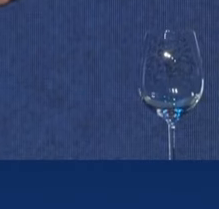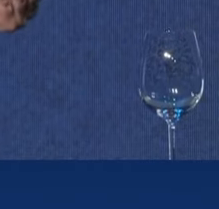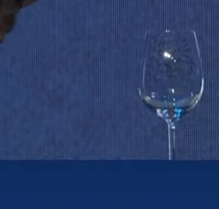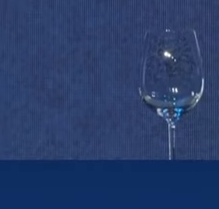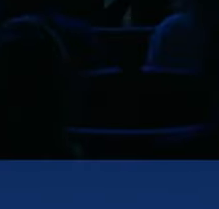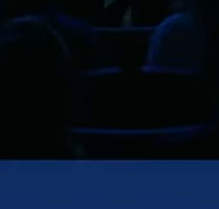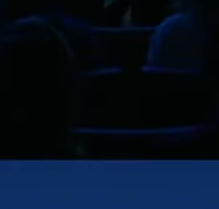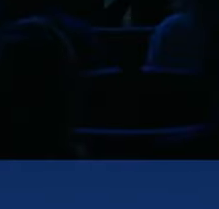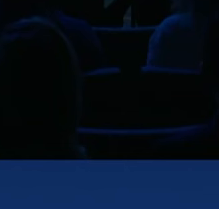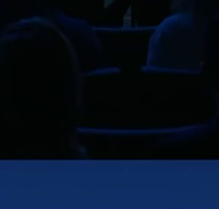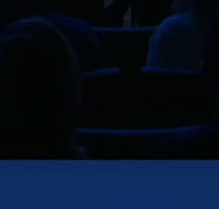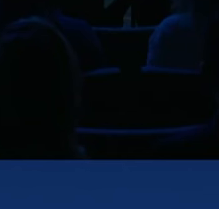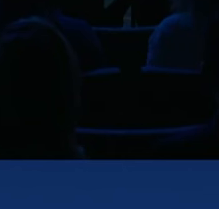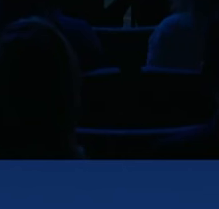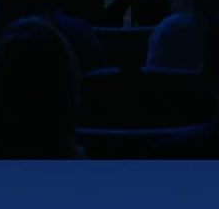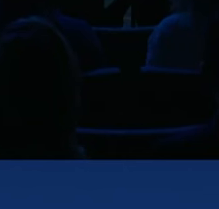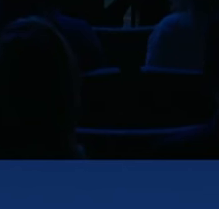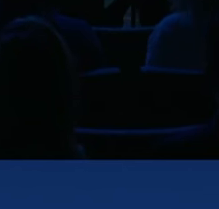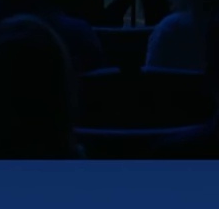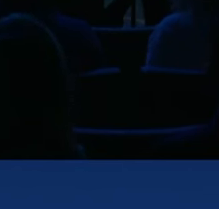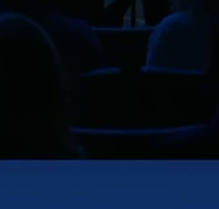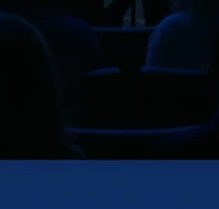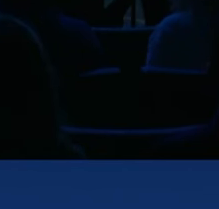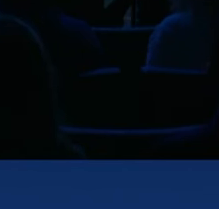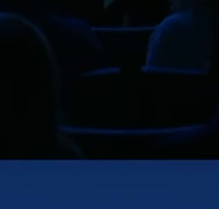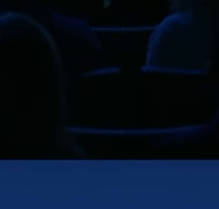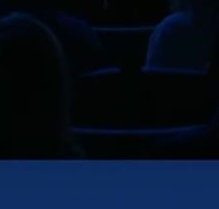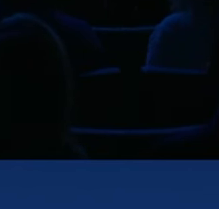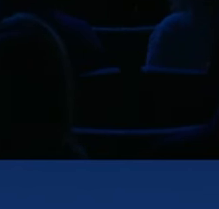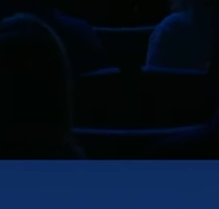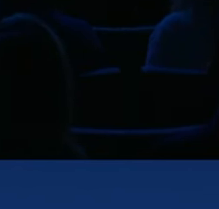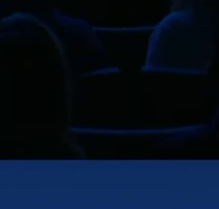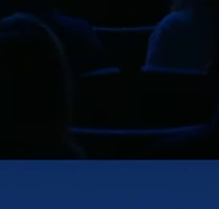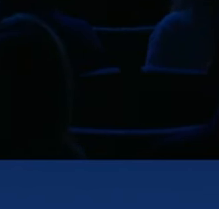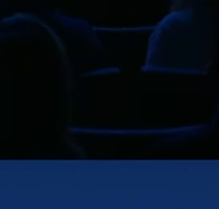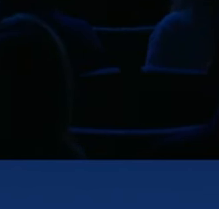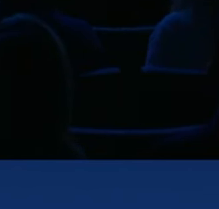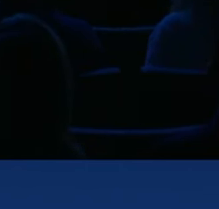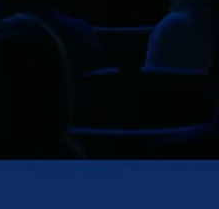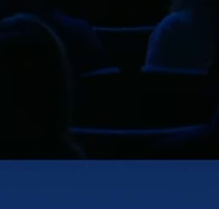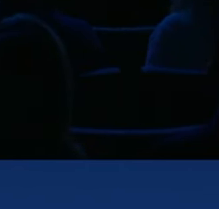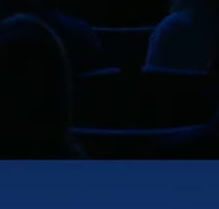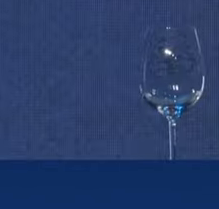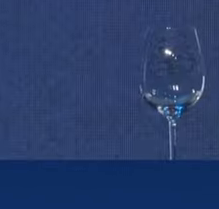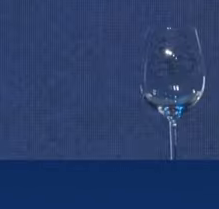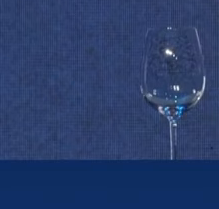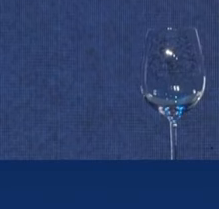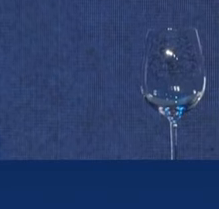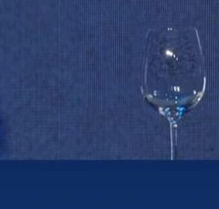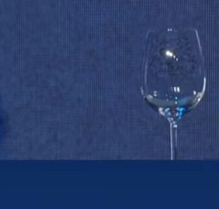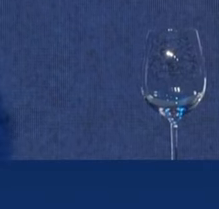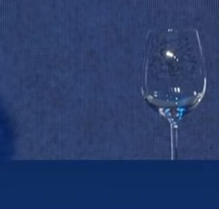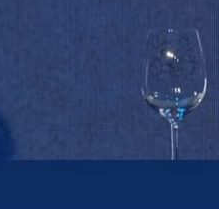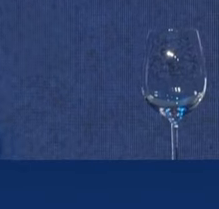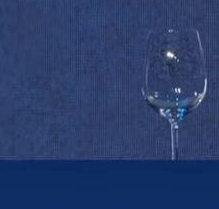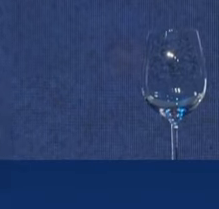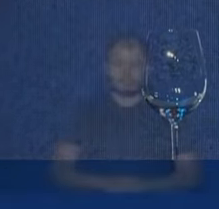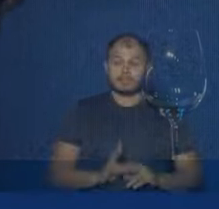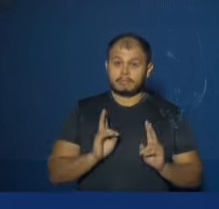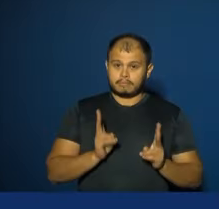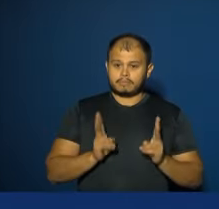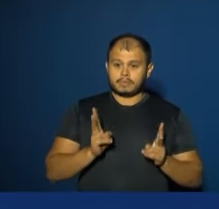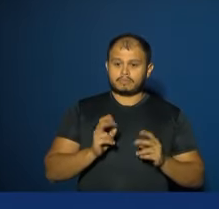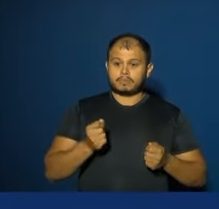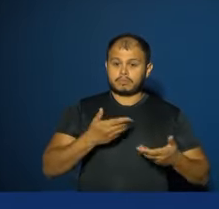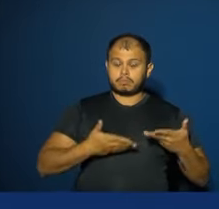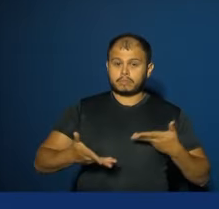e os líderes de três empresas muito atuantes no setor de energia e que, mesmo atuando